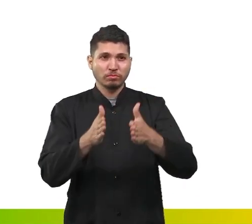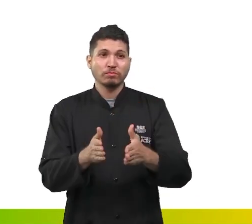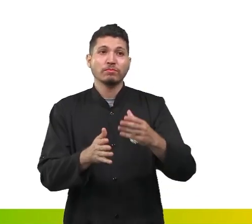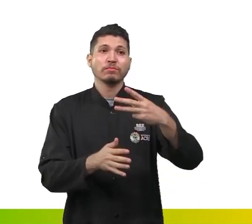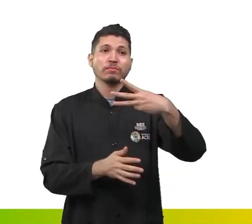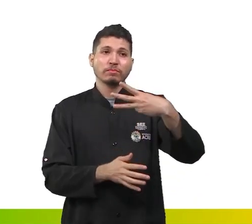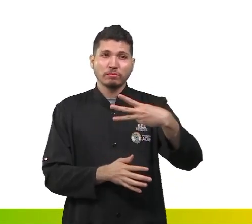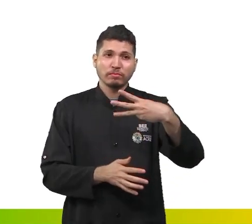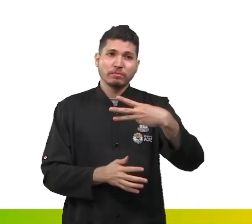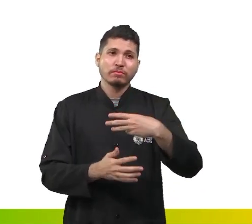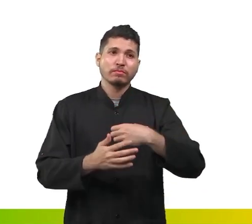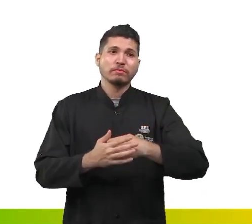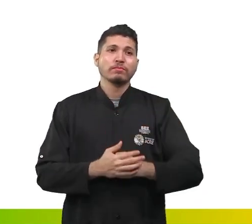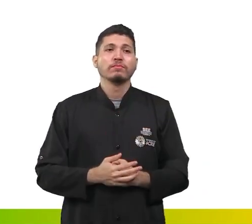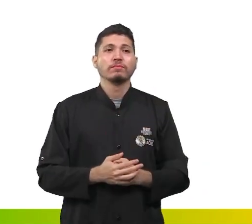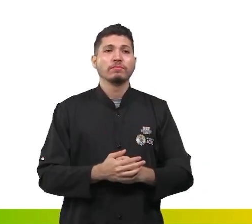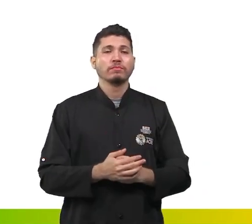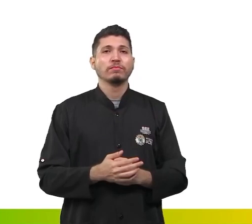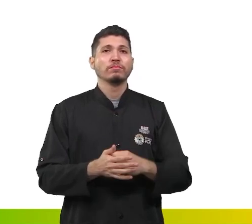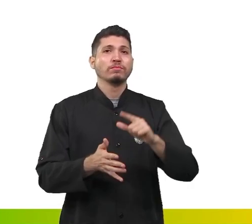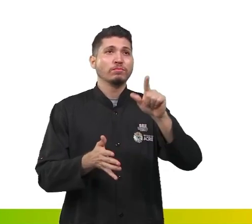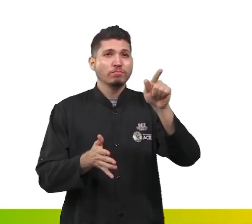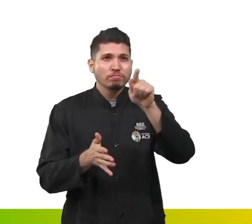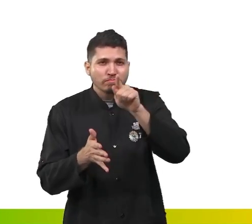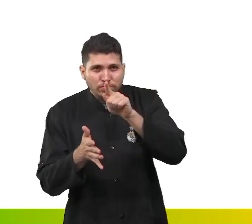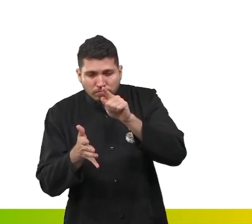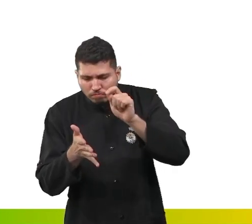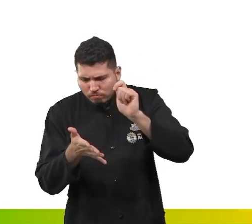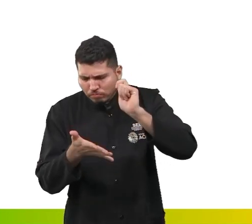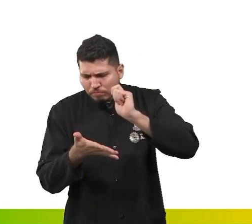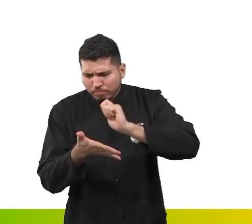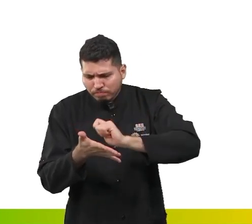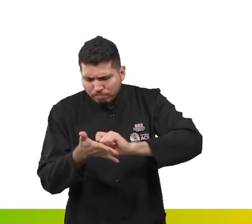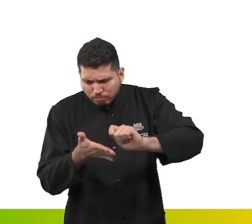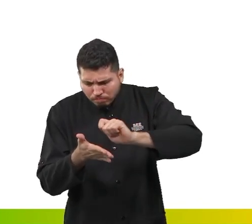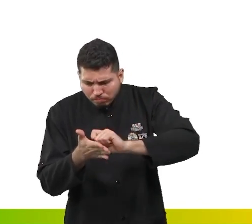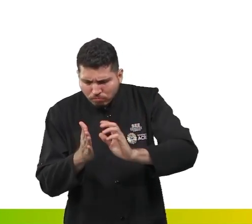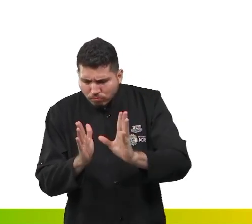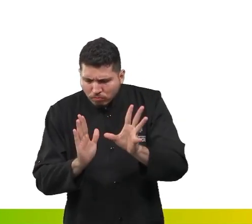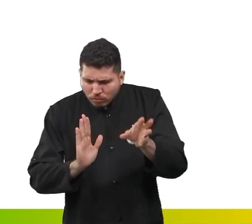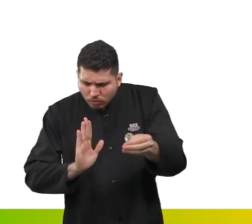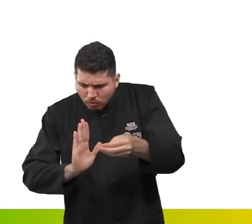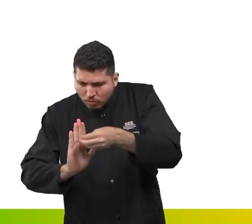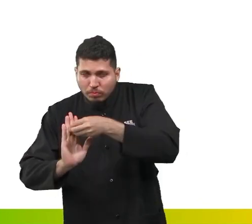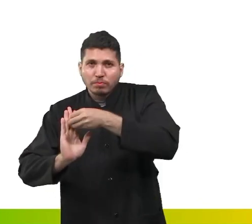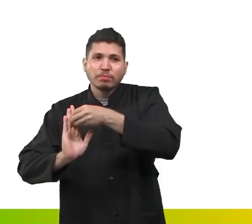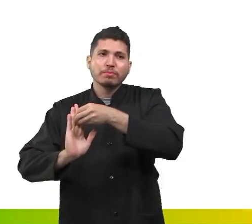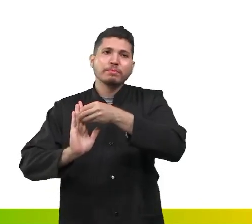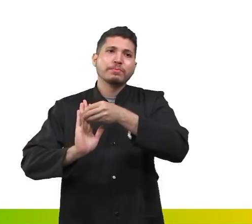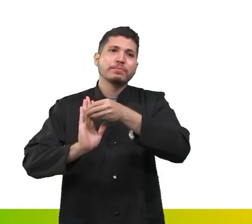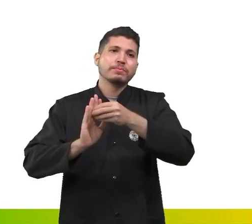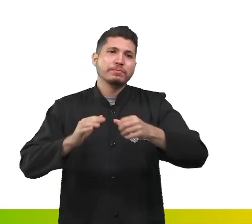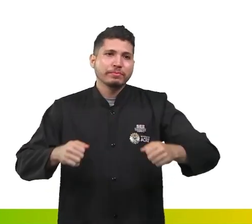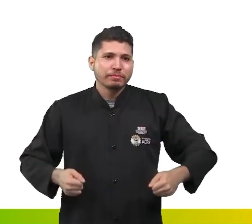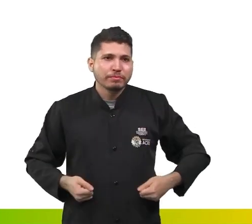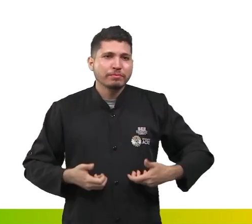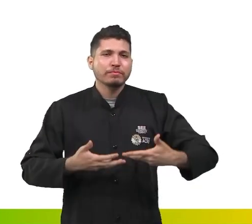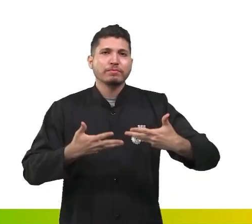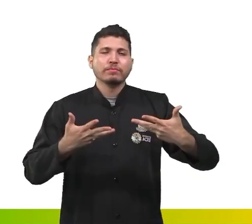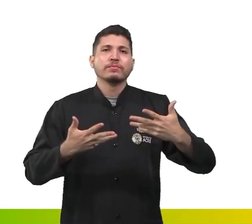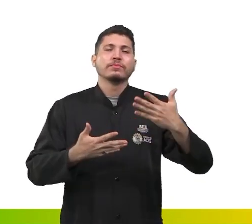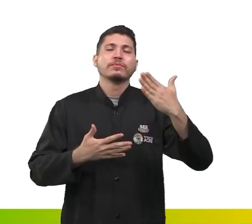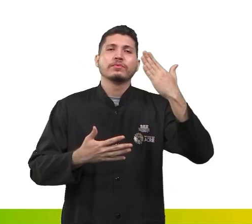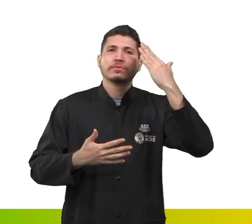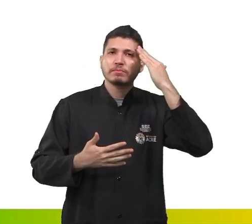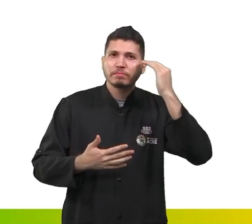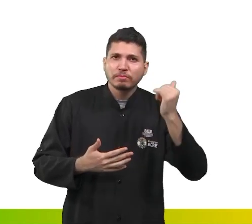anotar e somar todas as fontes de renda da casa. Gastos anotados, é hora de saber se as